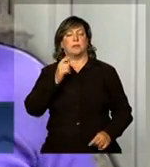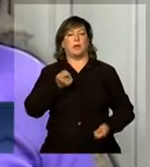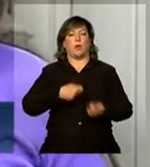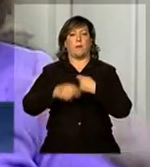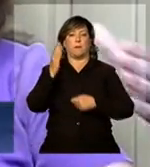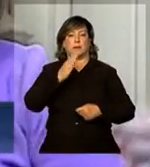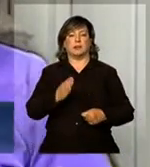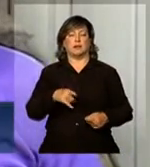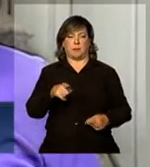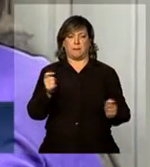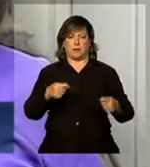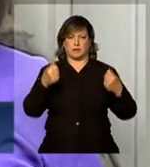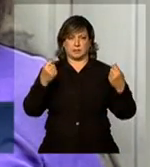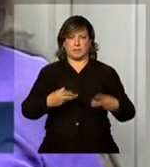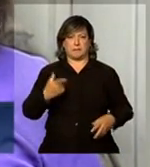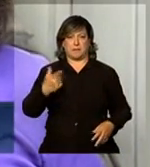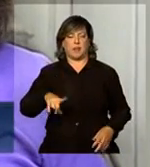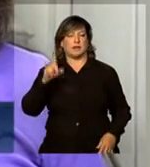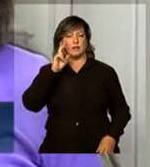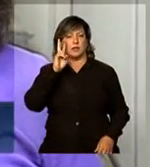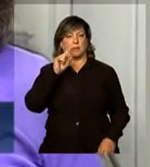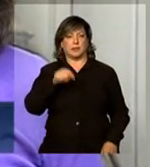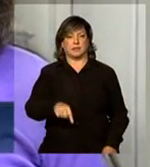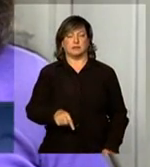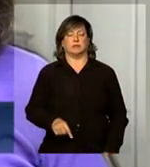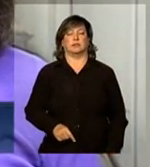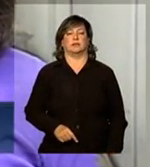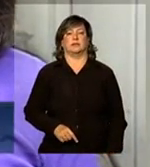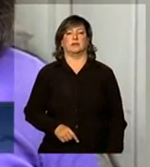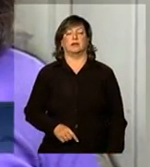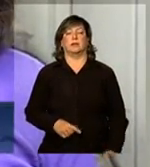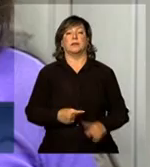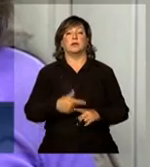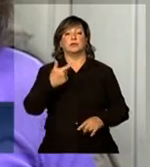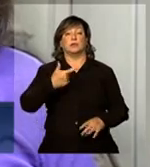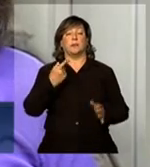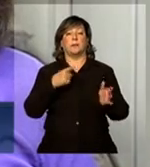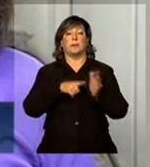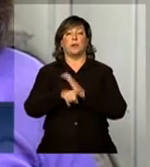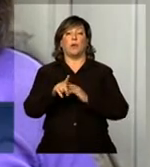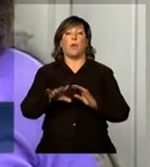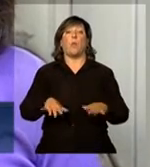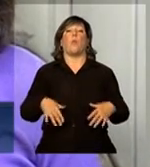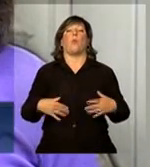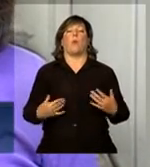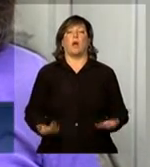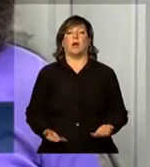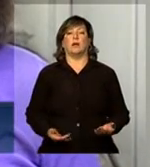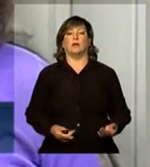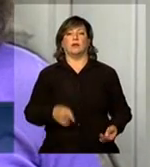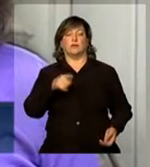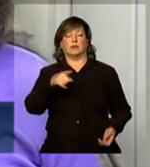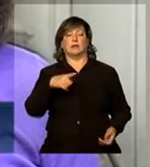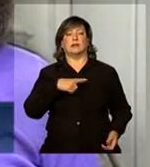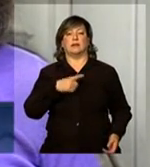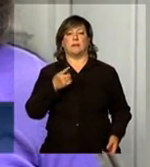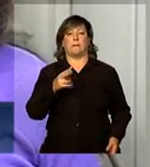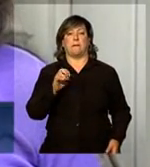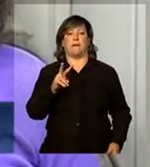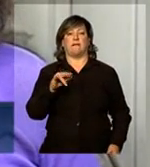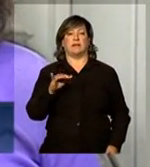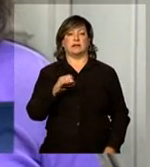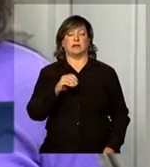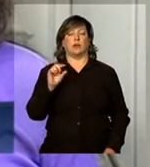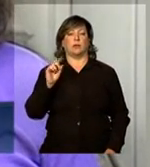mas se eu puder ver essa avaliação. A segunda pergunta, qual é o carregamento que o senhor prevê para a